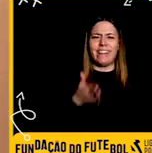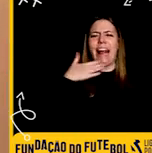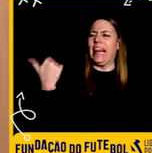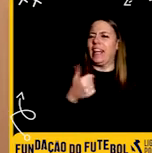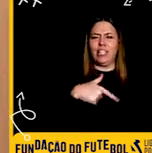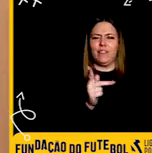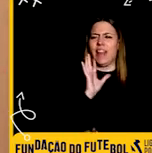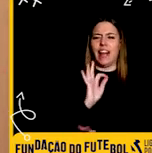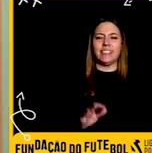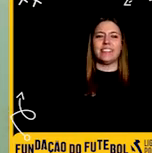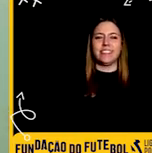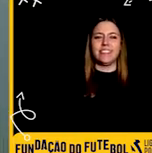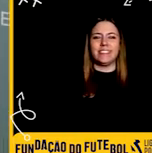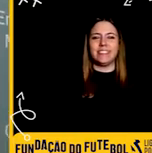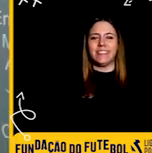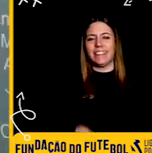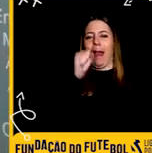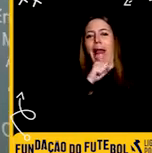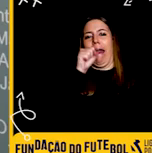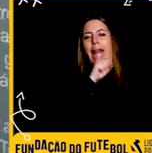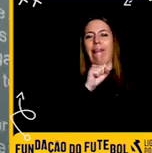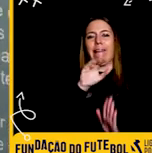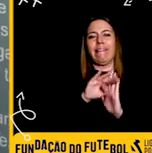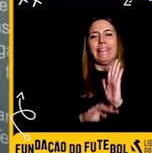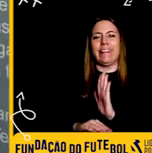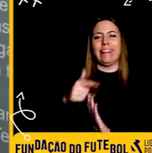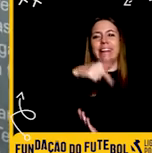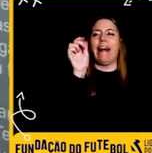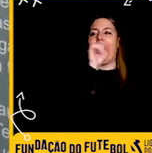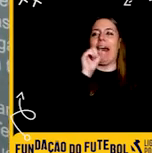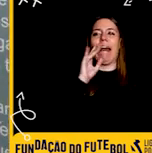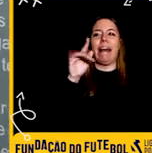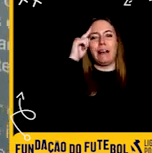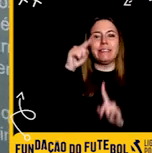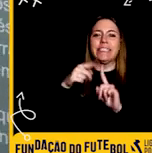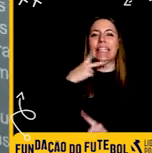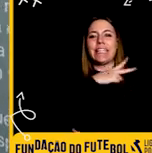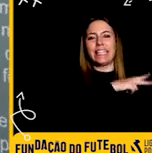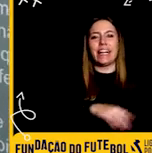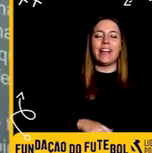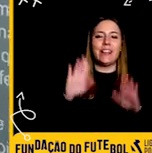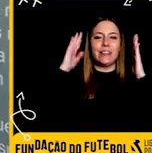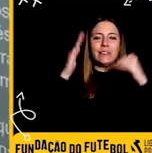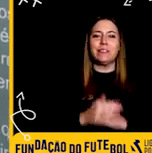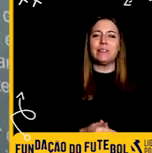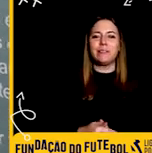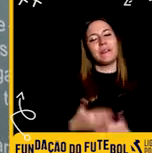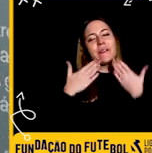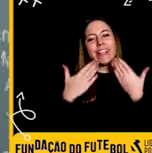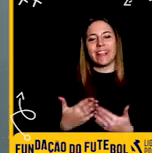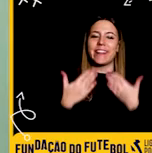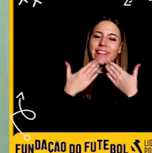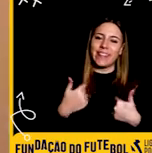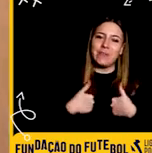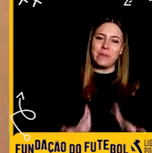Momento lindo de televisão este. Pós-ídolos para fazer aquelas... para me criticarem nas redes sociais. Gilberto.